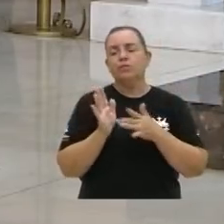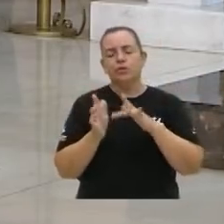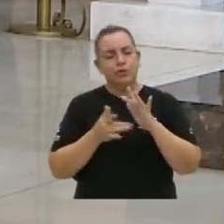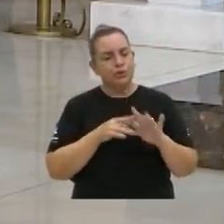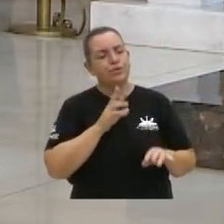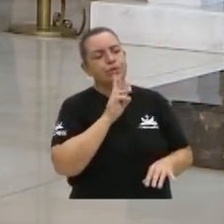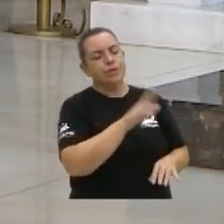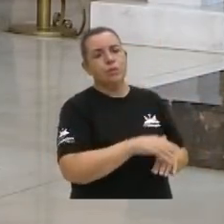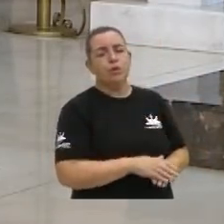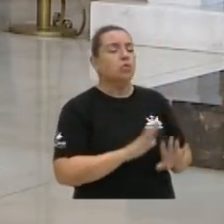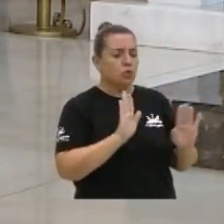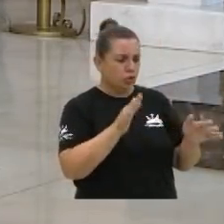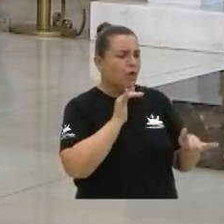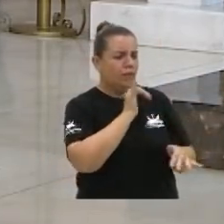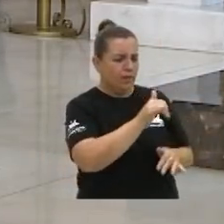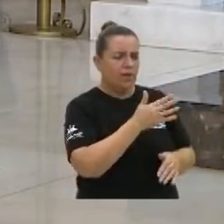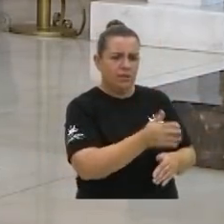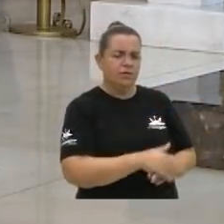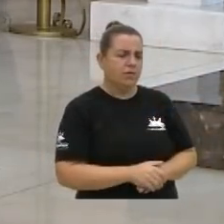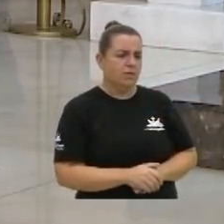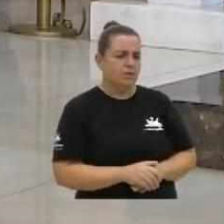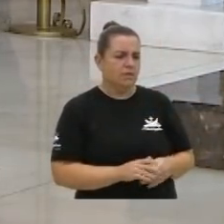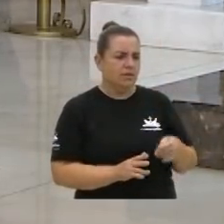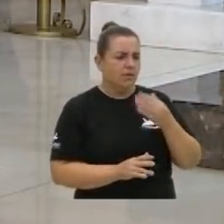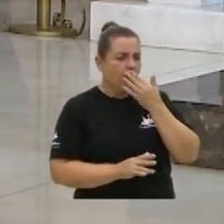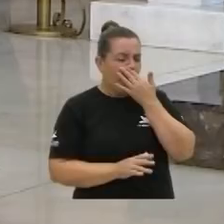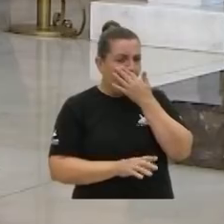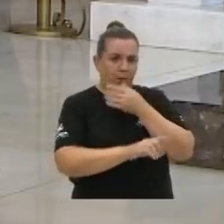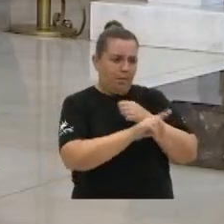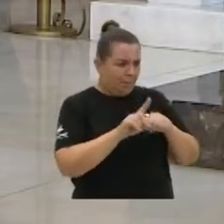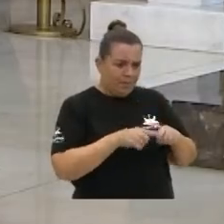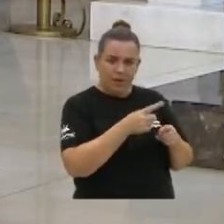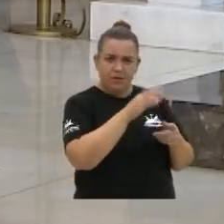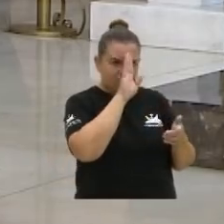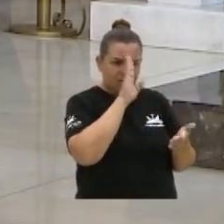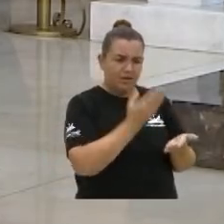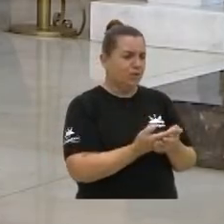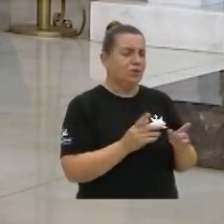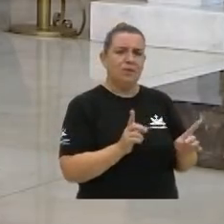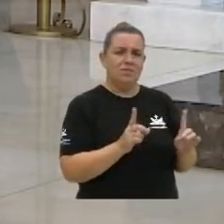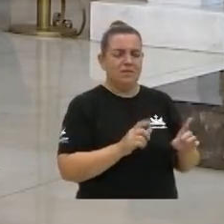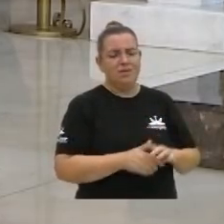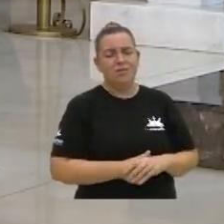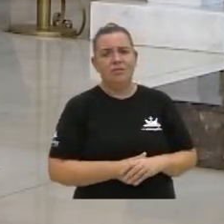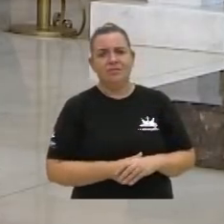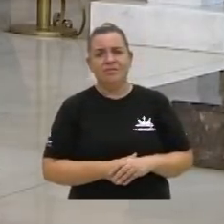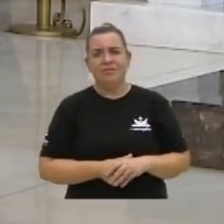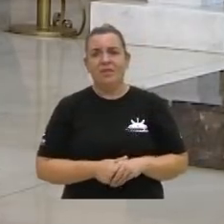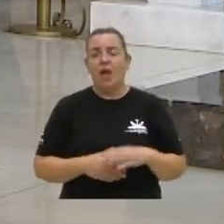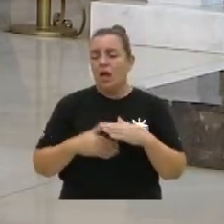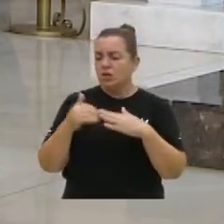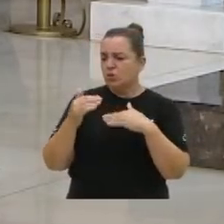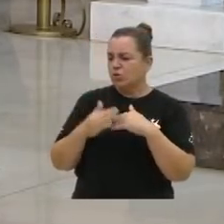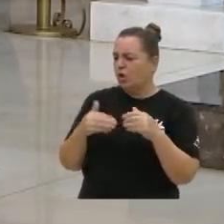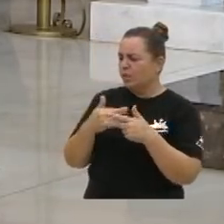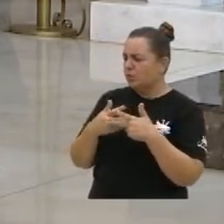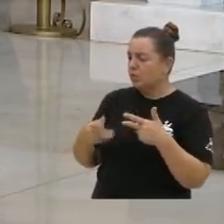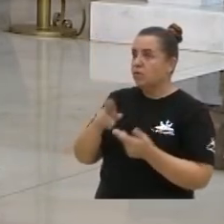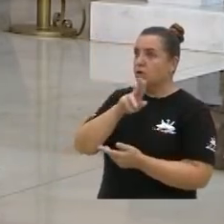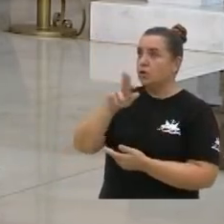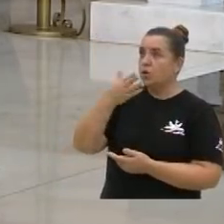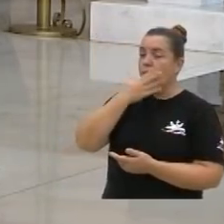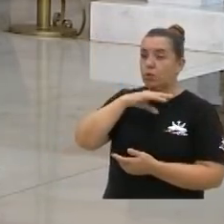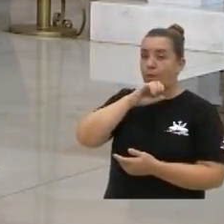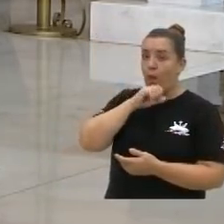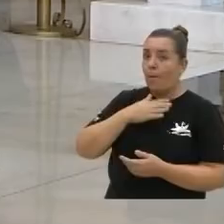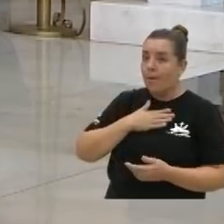respondeu: já vos lo disse, mas vós não acreditais. As obras que eu faço em nome do meu